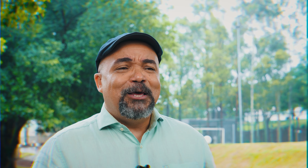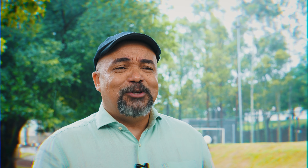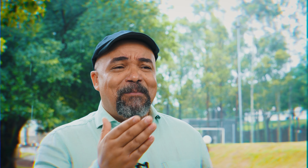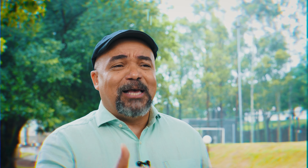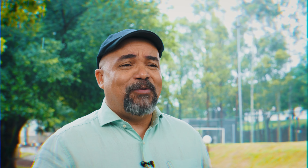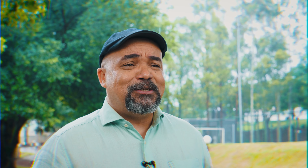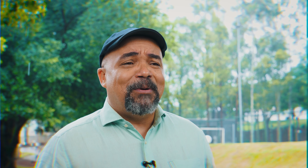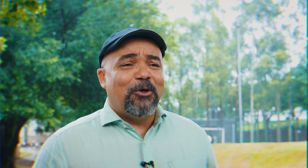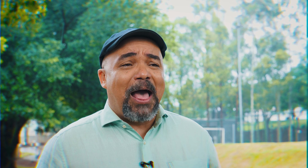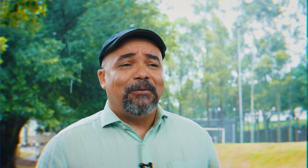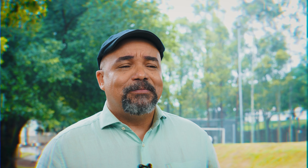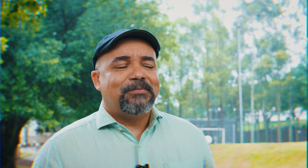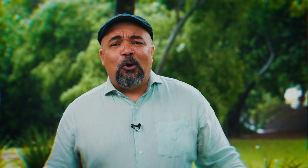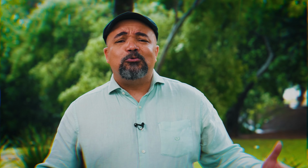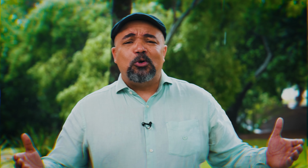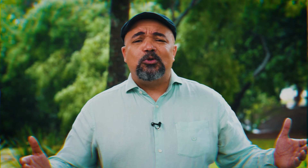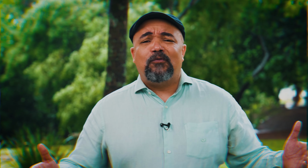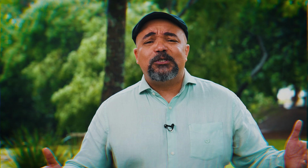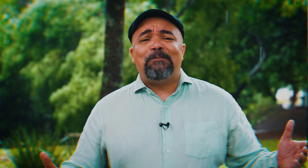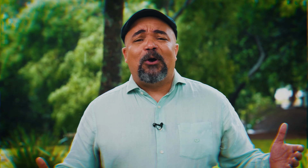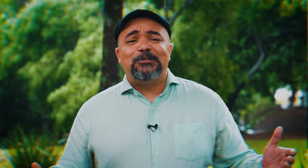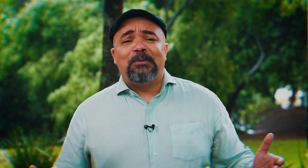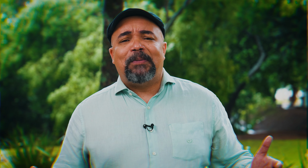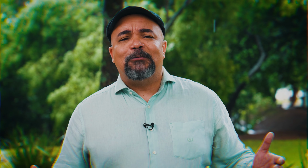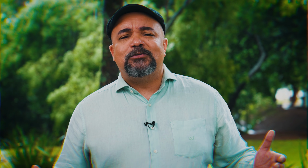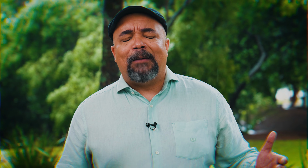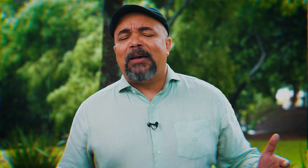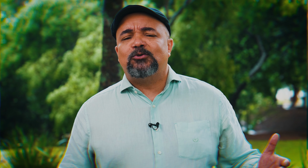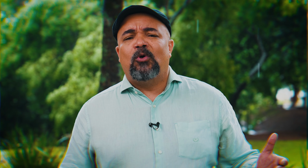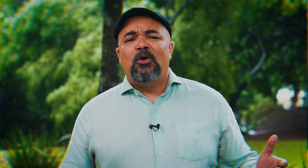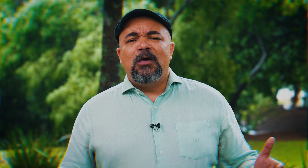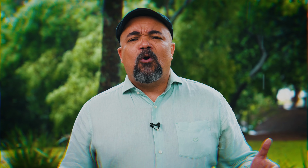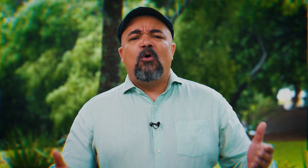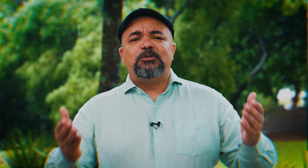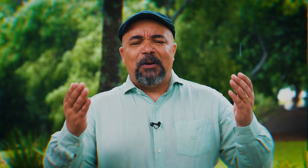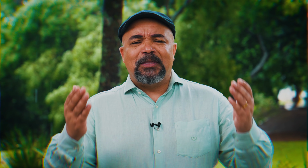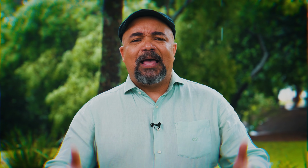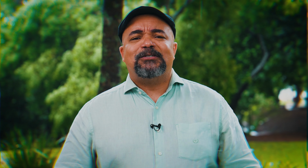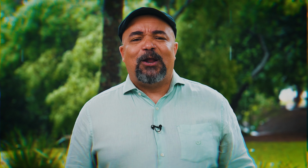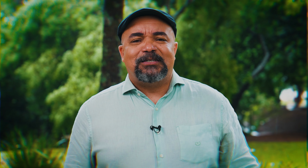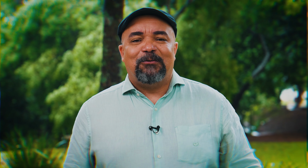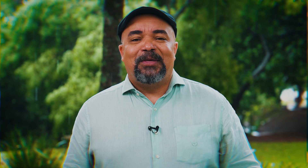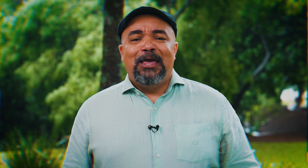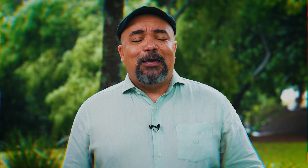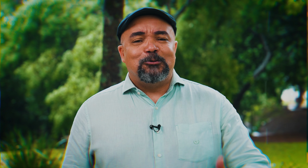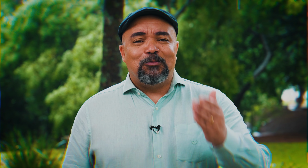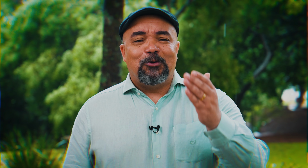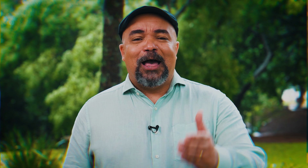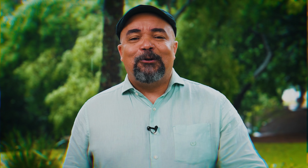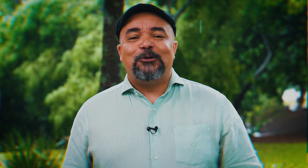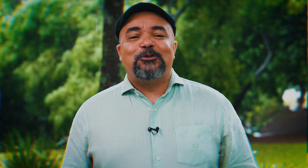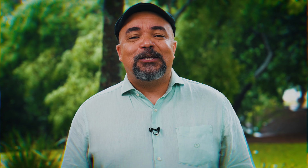deixar, jamais vai te abandonar. Contudo, você pode me perguntar, pastor, como experimentar a restauração? Em